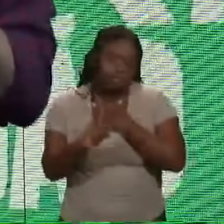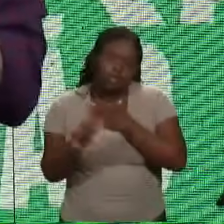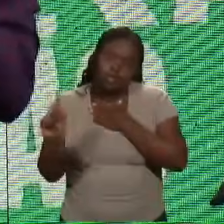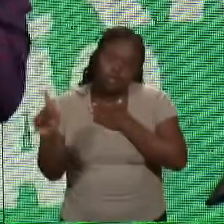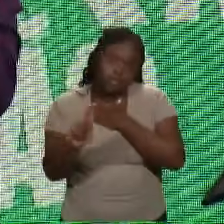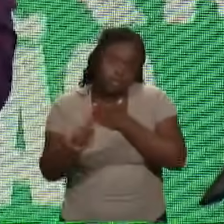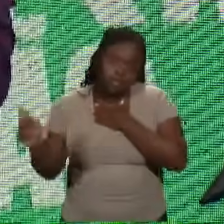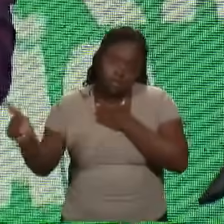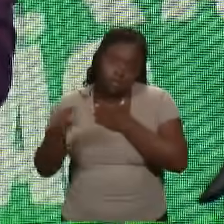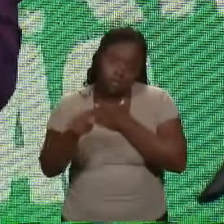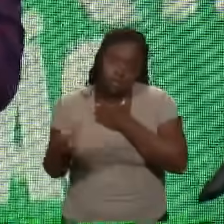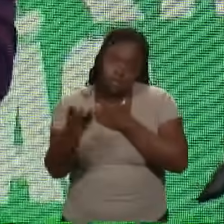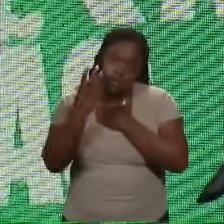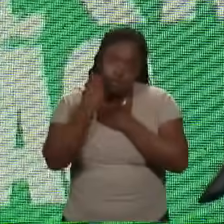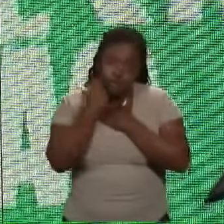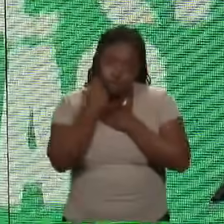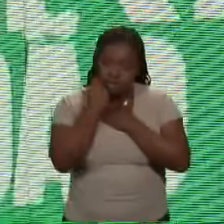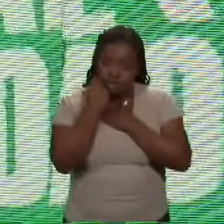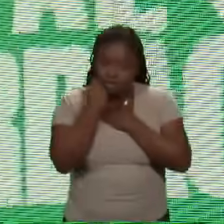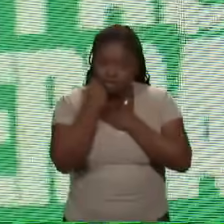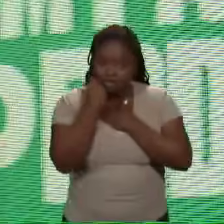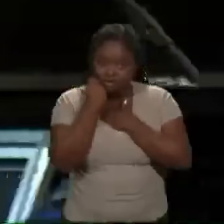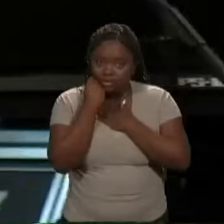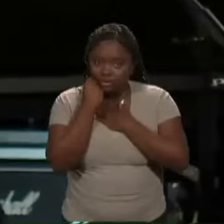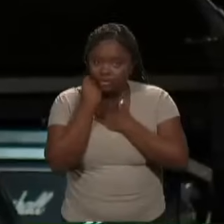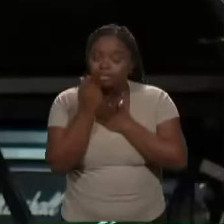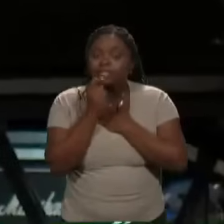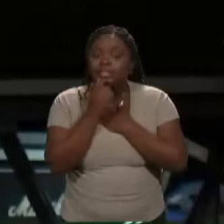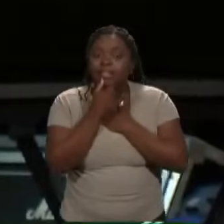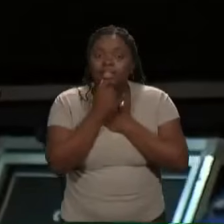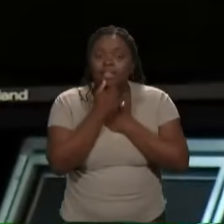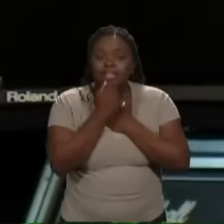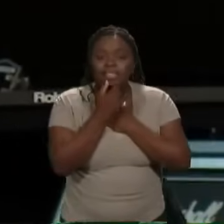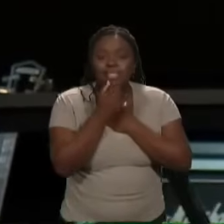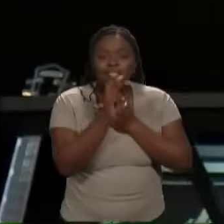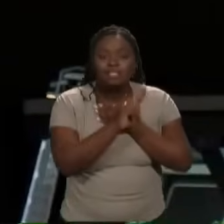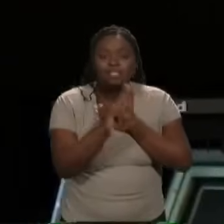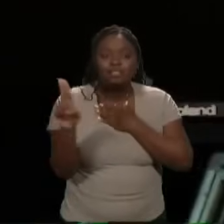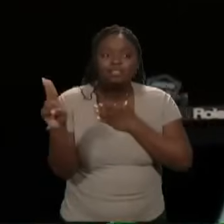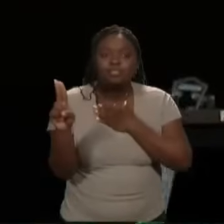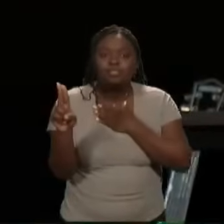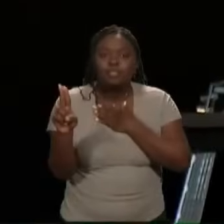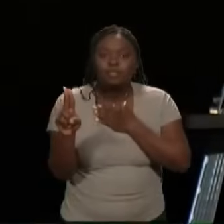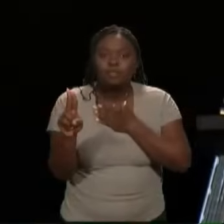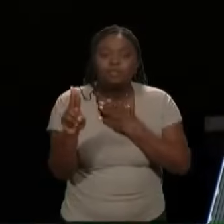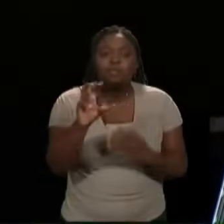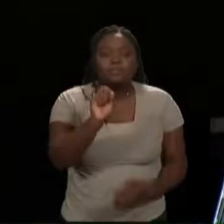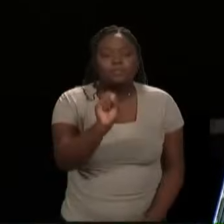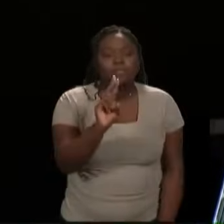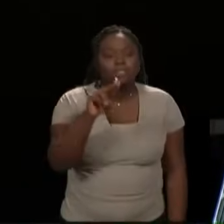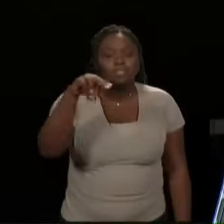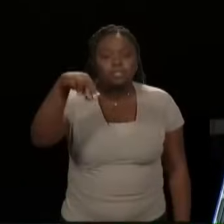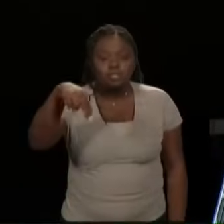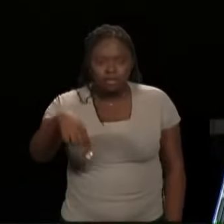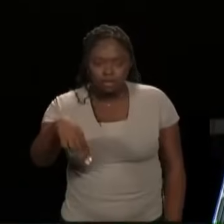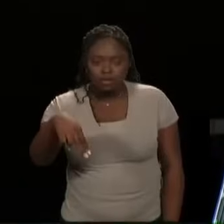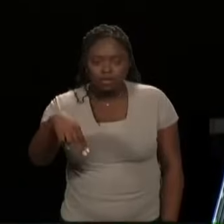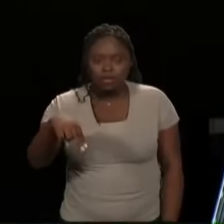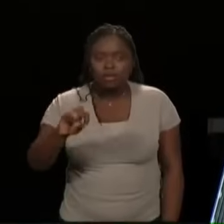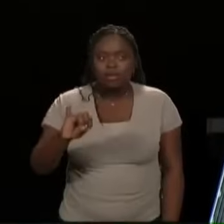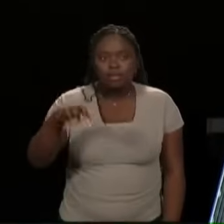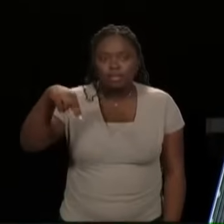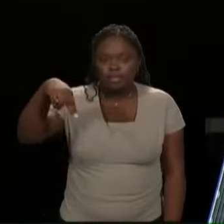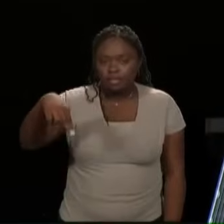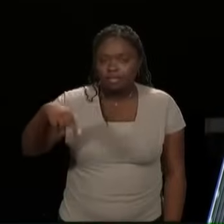Genro, você adota. Tanto é que em inglês, sabe como é que é? Genro, son-in-law.